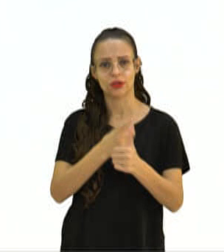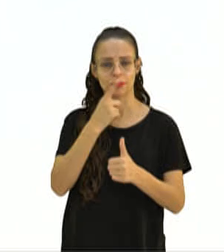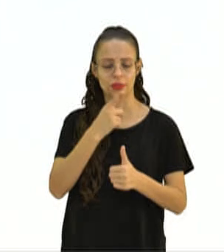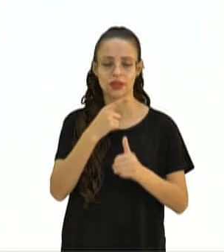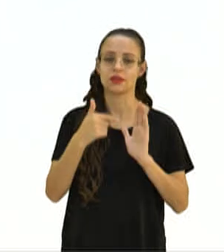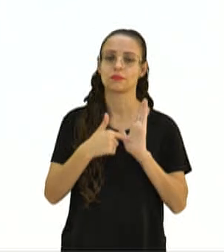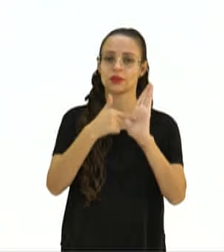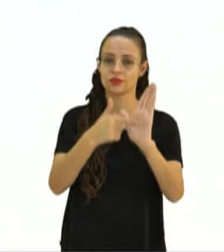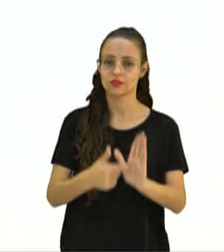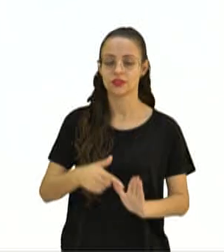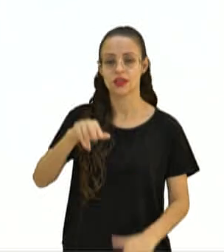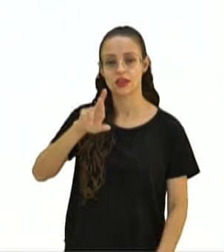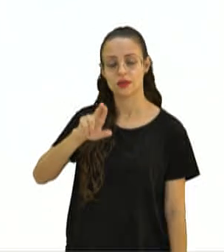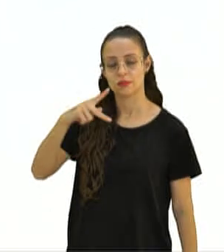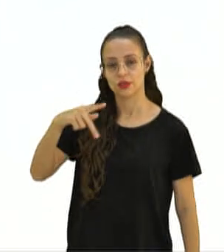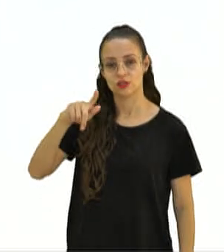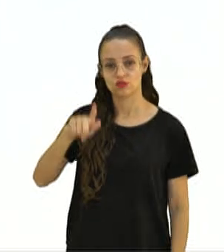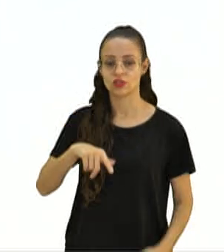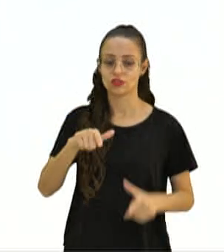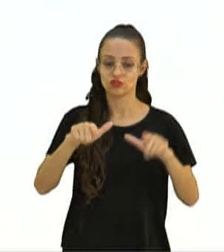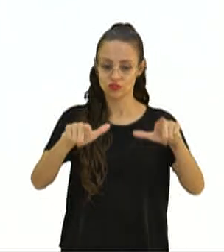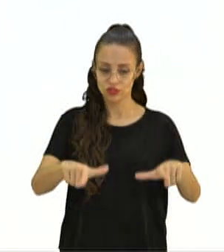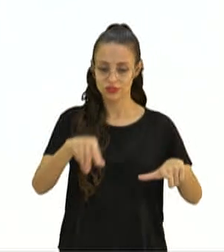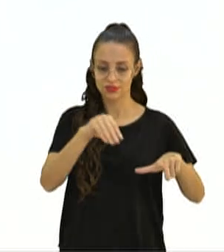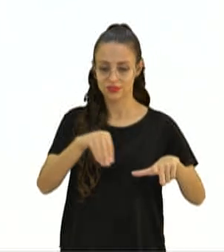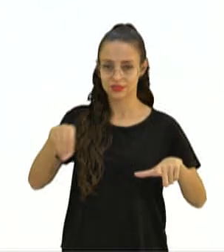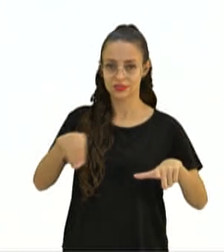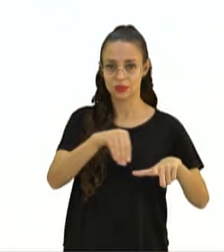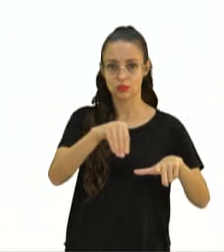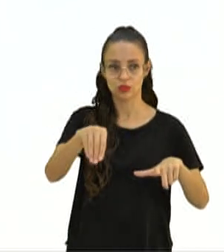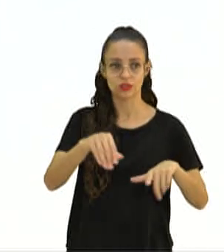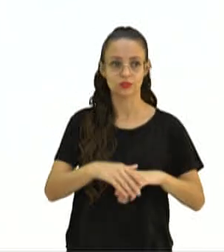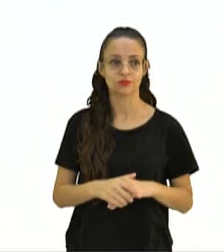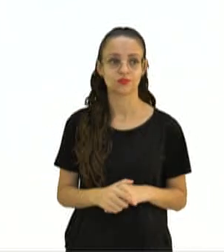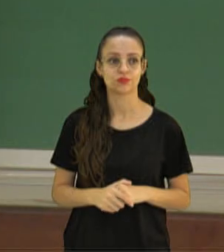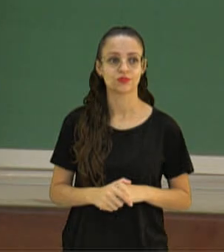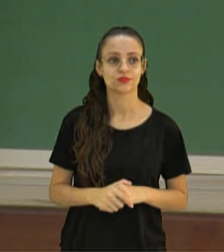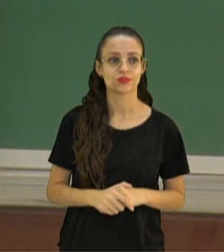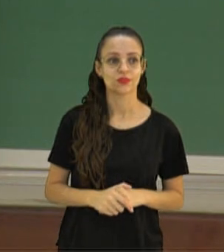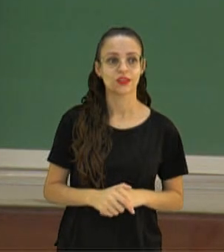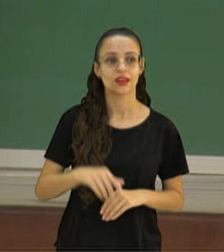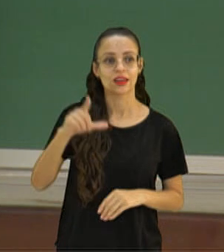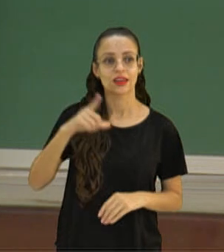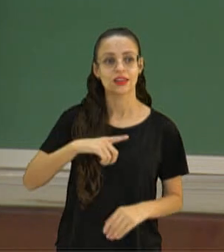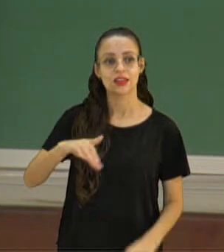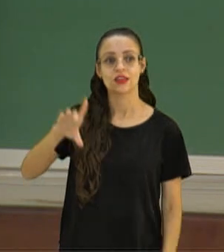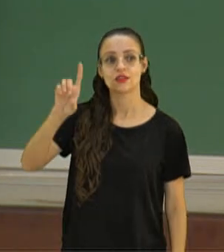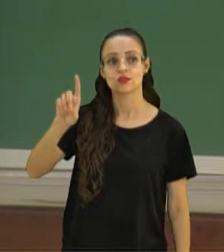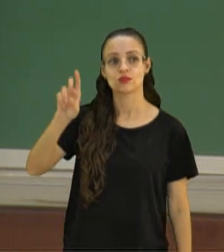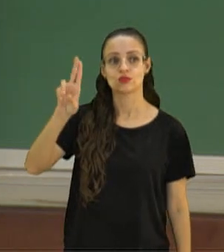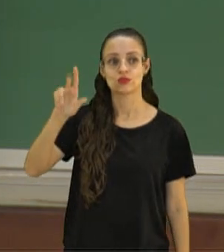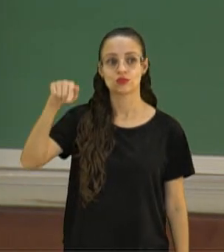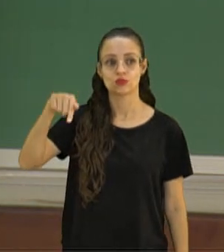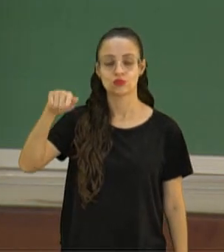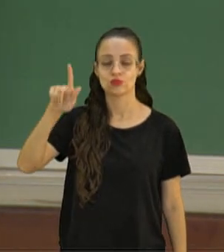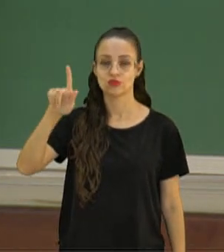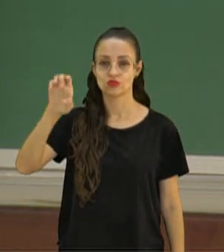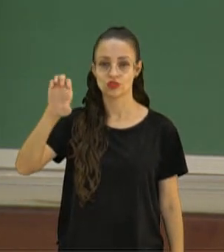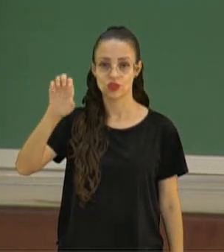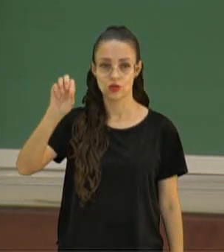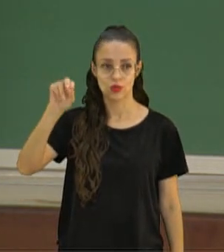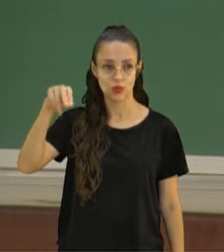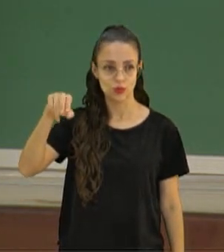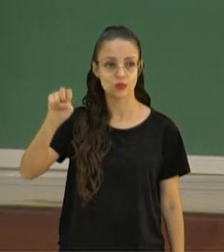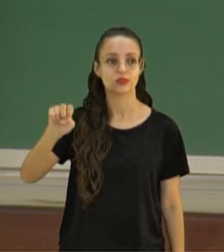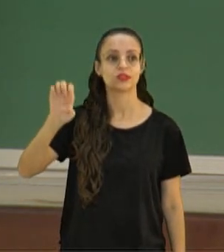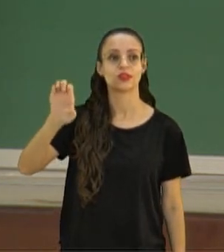de RPG de tabuleiro que existiu, Dungeons & Dragons. Existe uma animação que é esse jogo, como já falei para vocês, mas